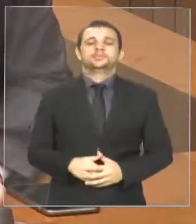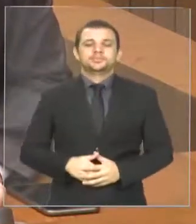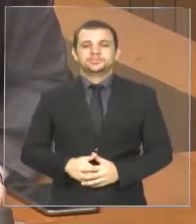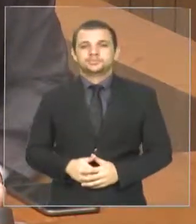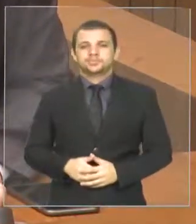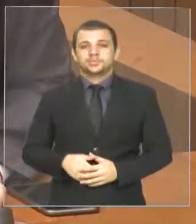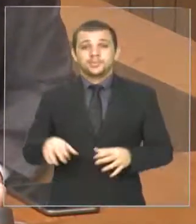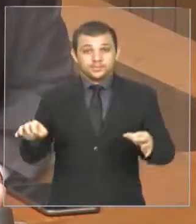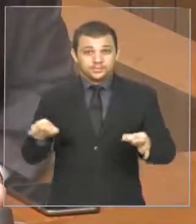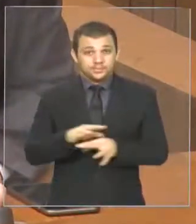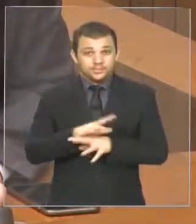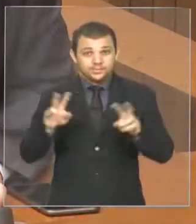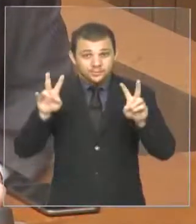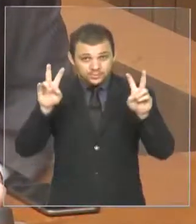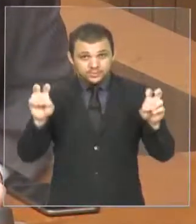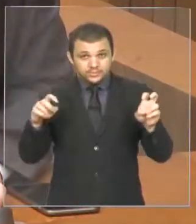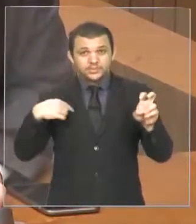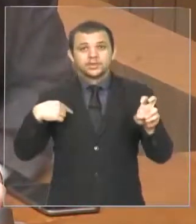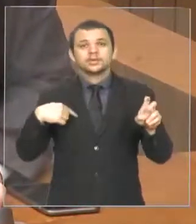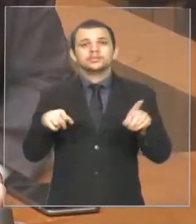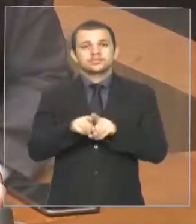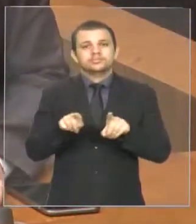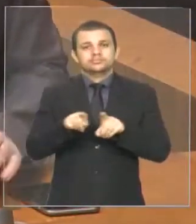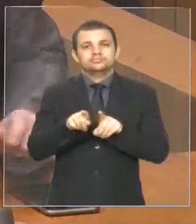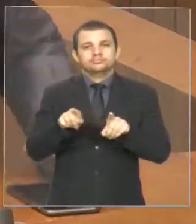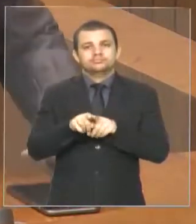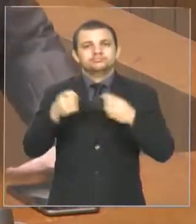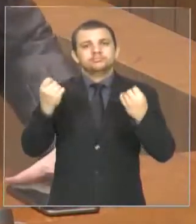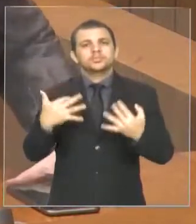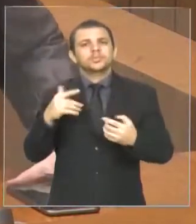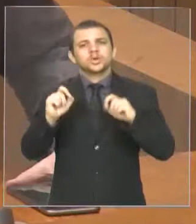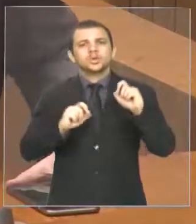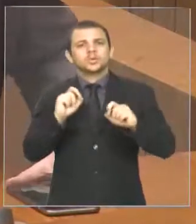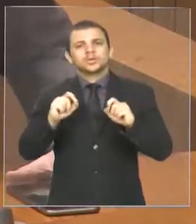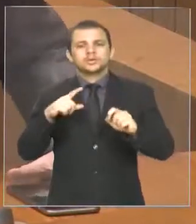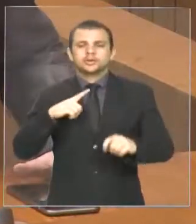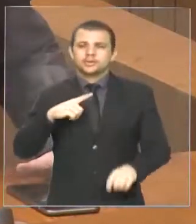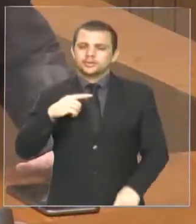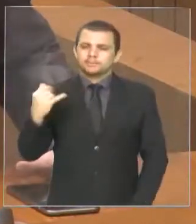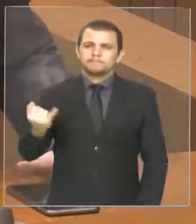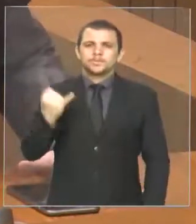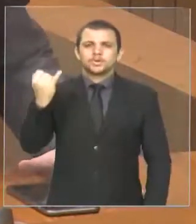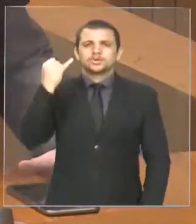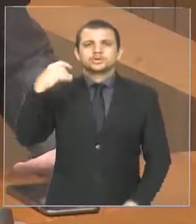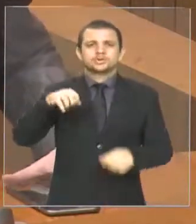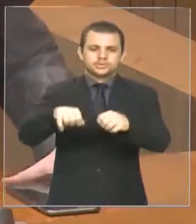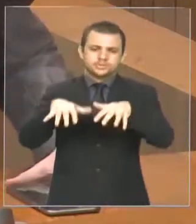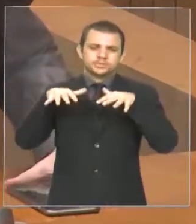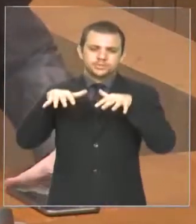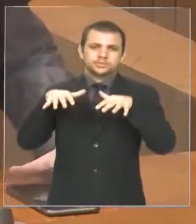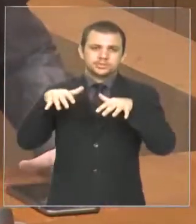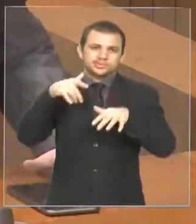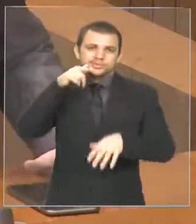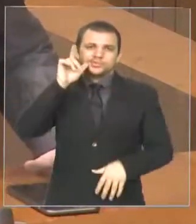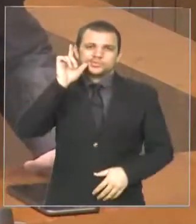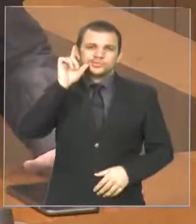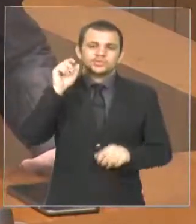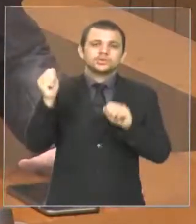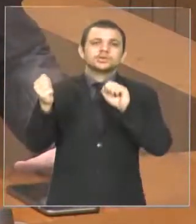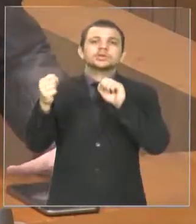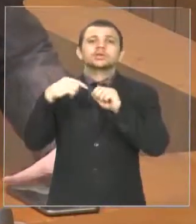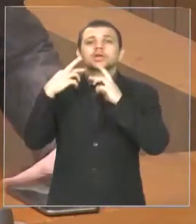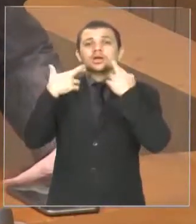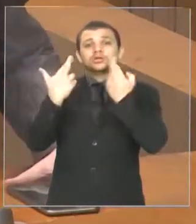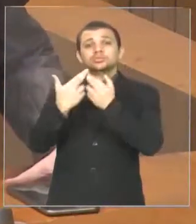assunto, registro agora a importante audiência que tivemos ontem com o